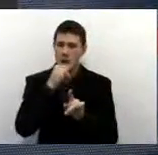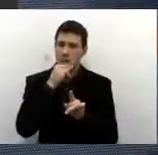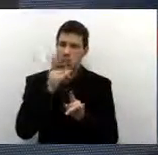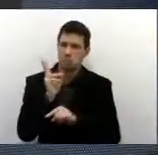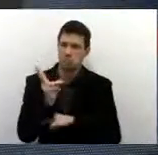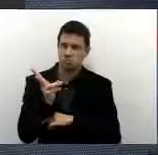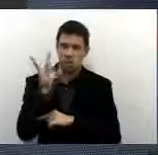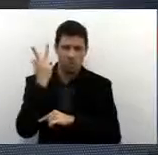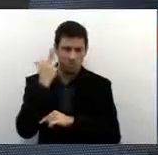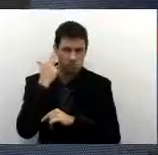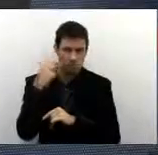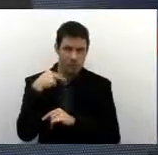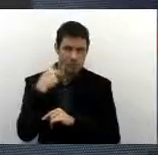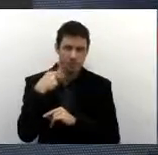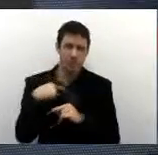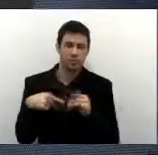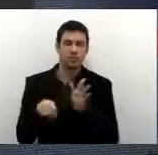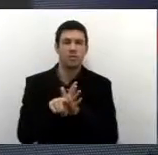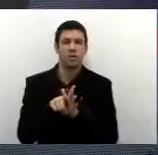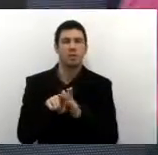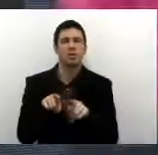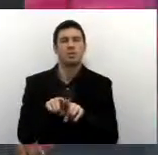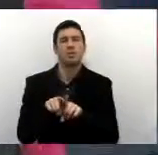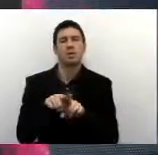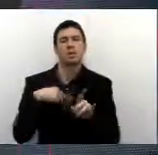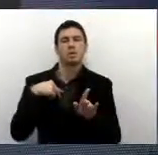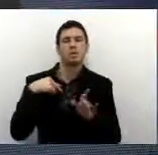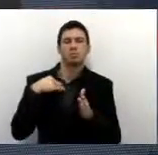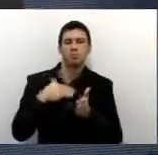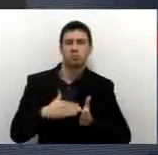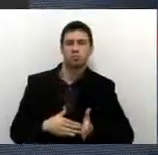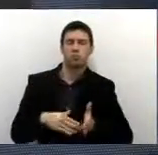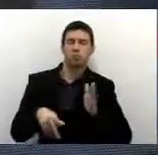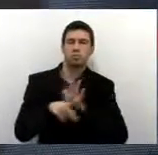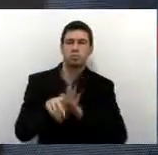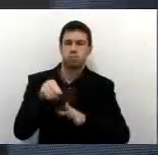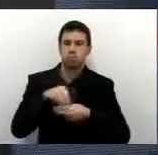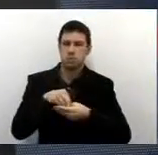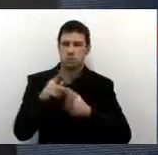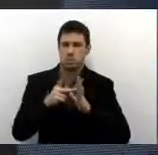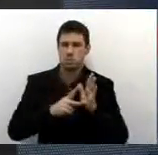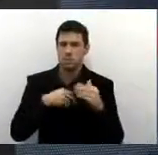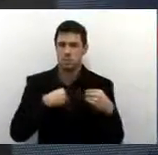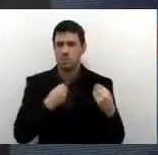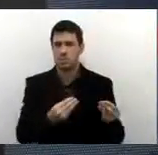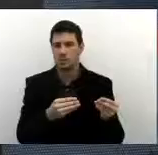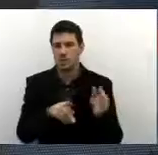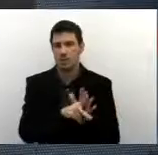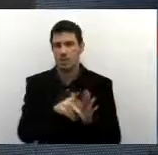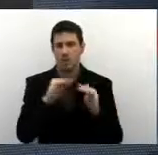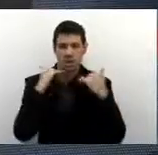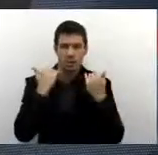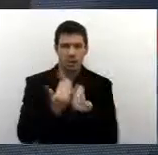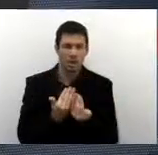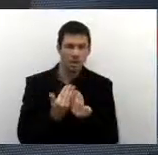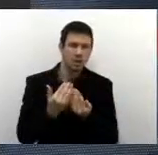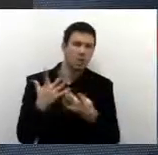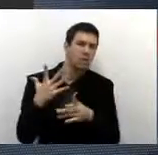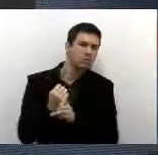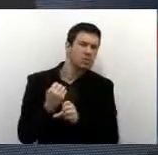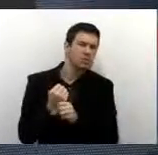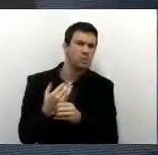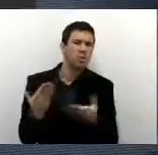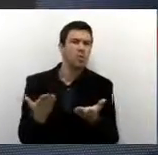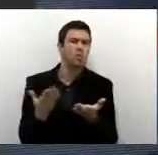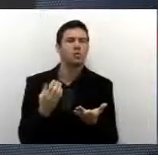normalmente com os vereadores e com as secretarias que são responsáveis até pelos projetos que enviamos para a Câmara. Certo. O orçamento da secretaria hoje